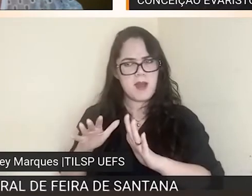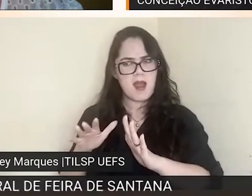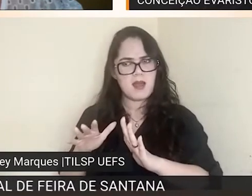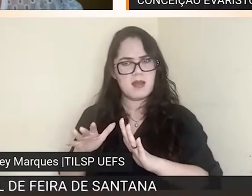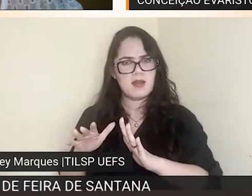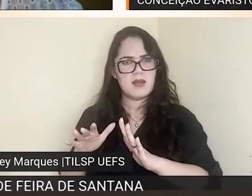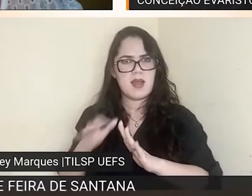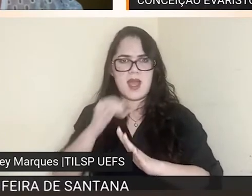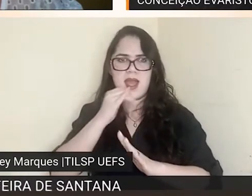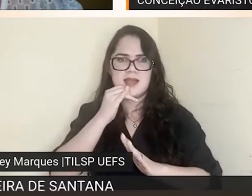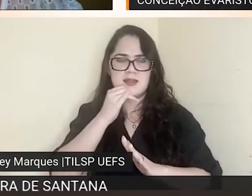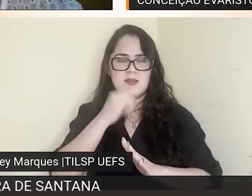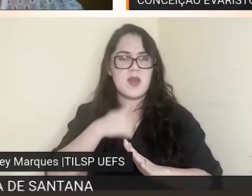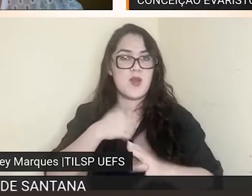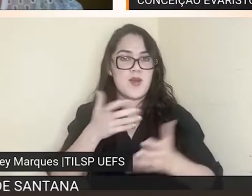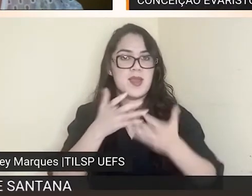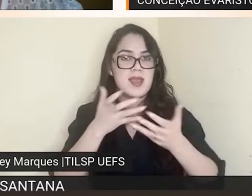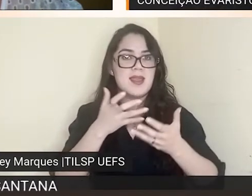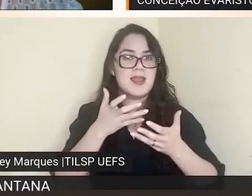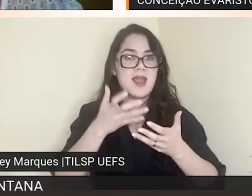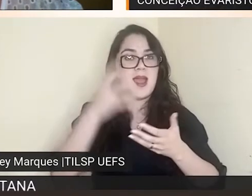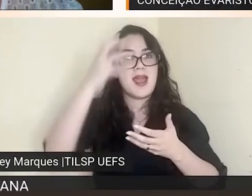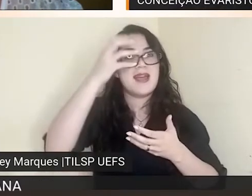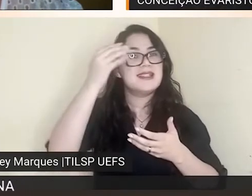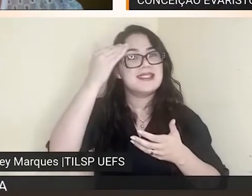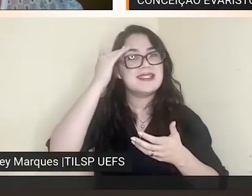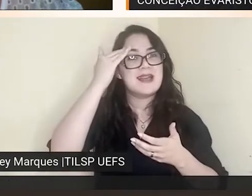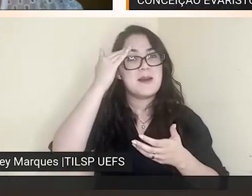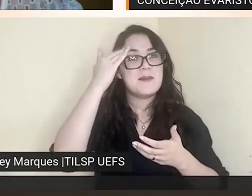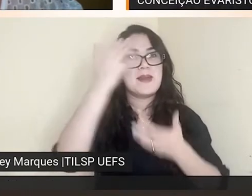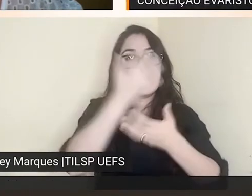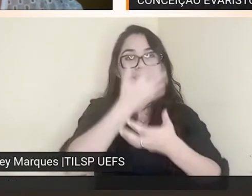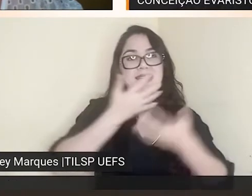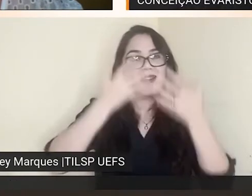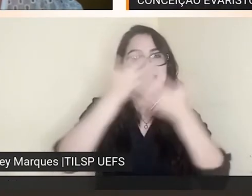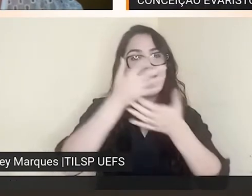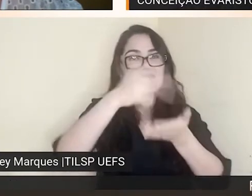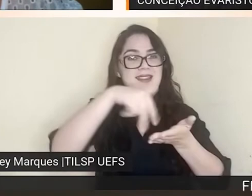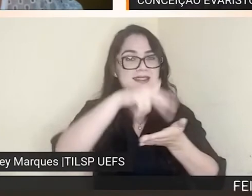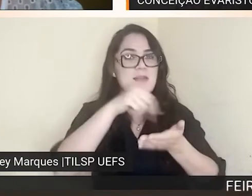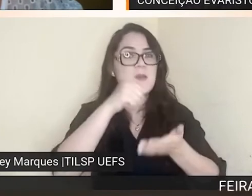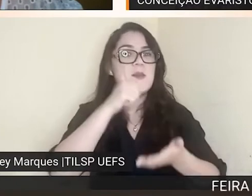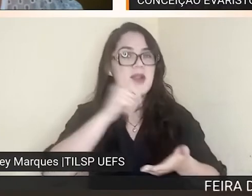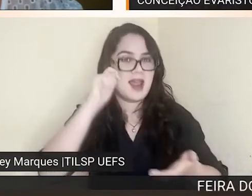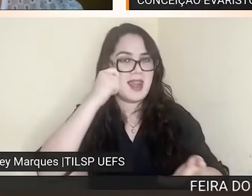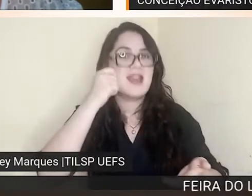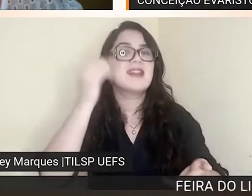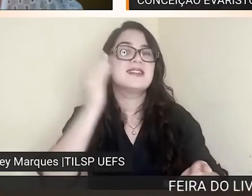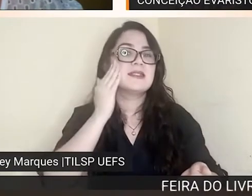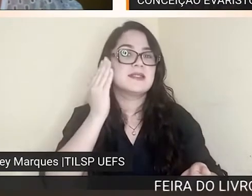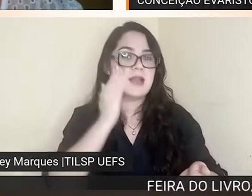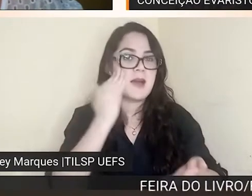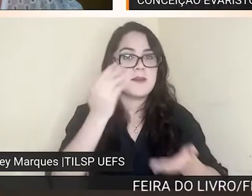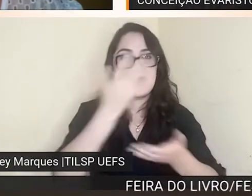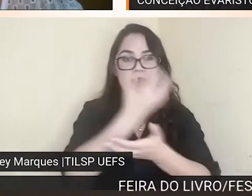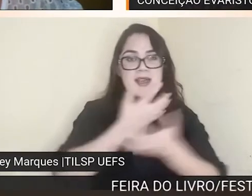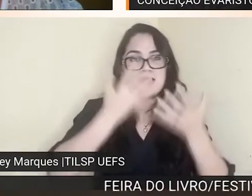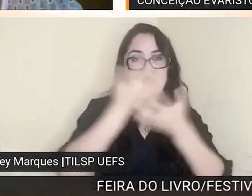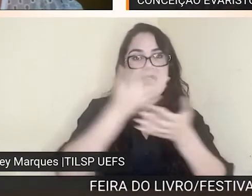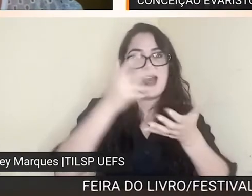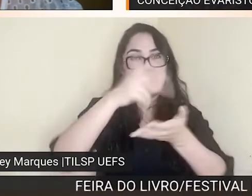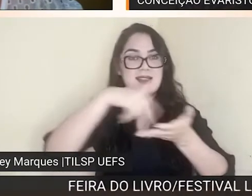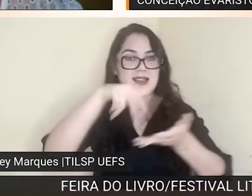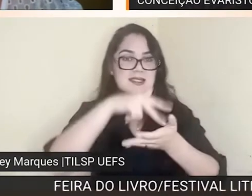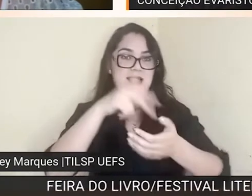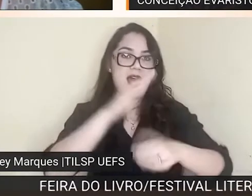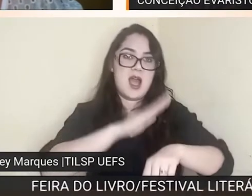e de saber cantar. As mulheres negras, elas sabem cantar, elas sabem dançar, elas sabem